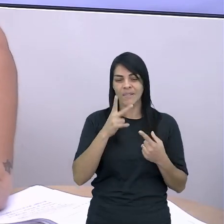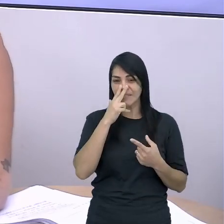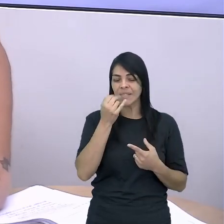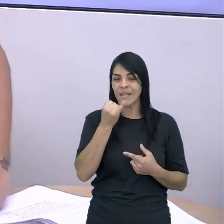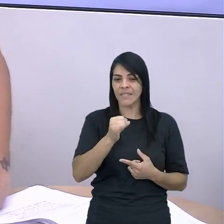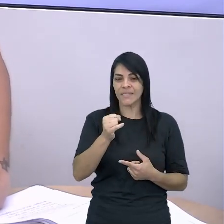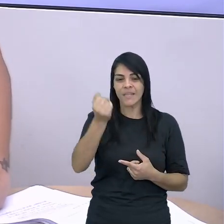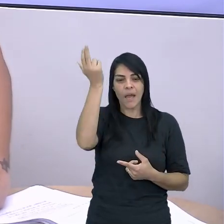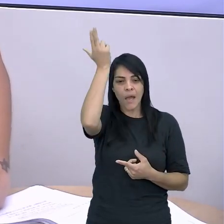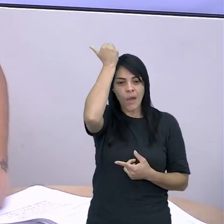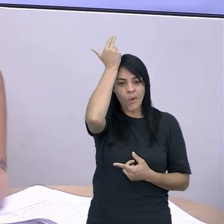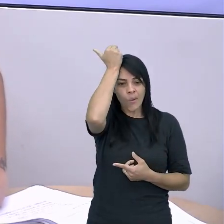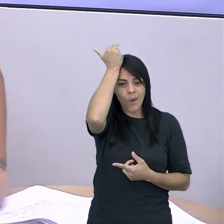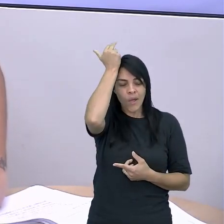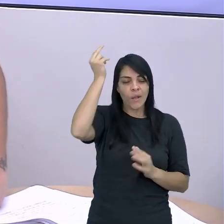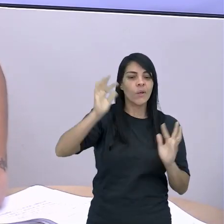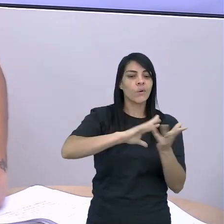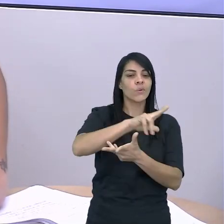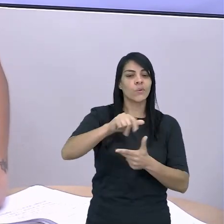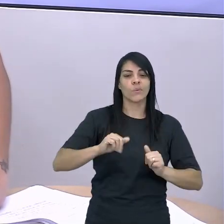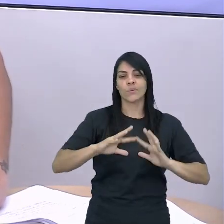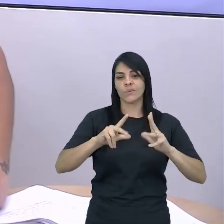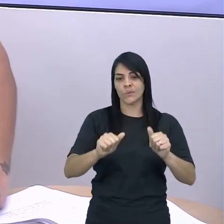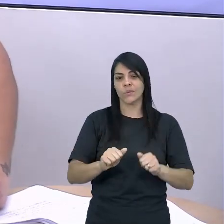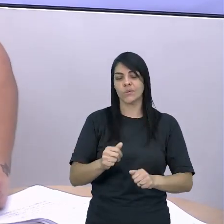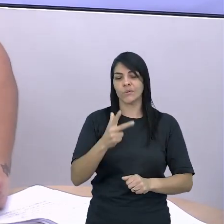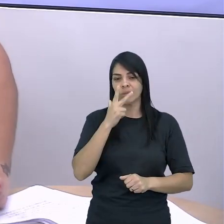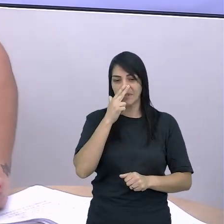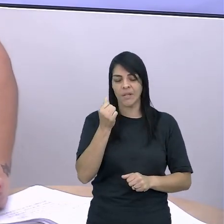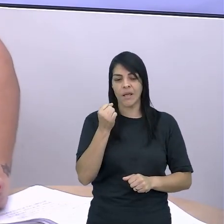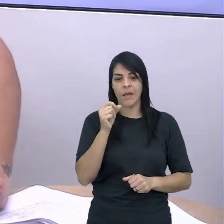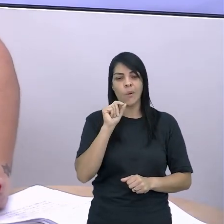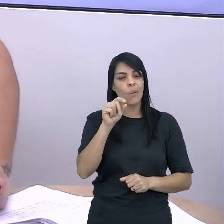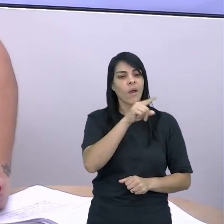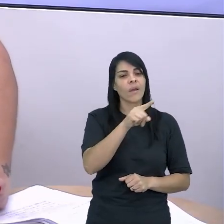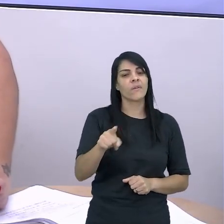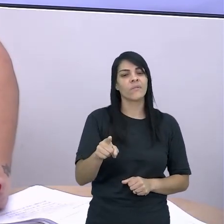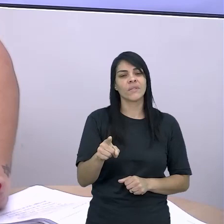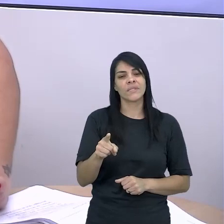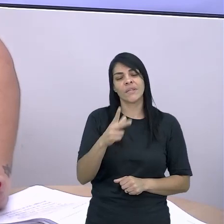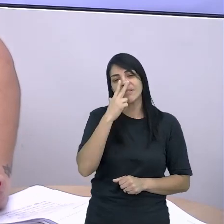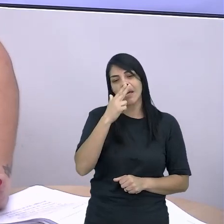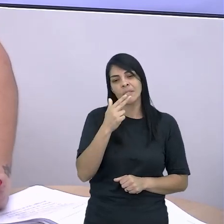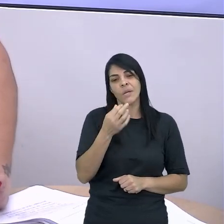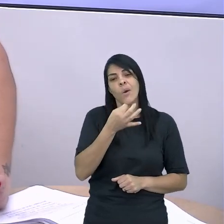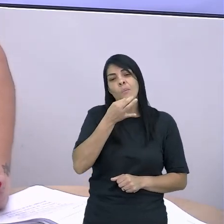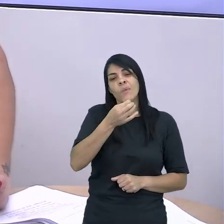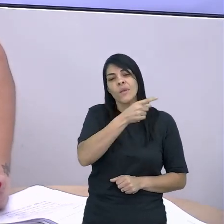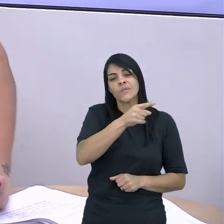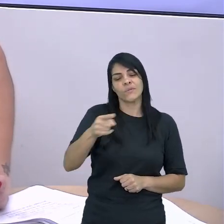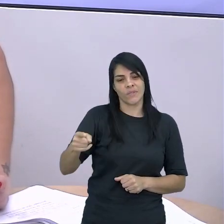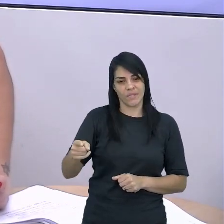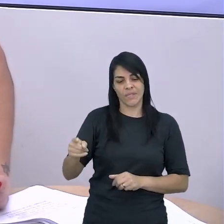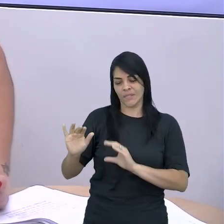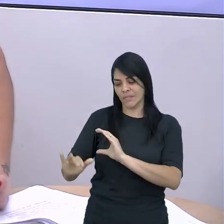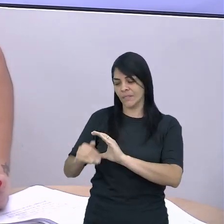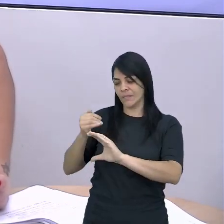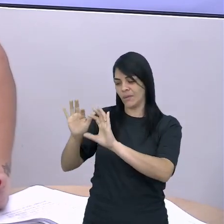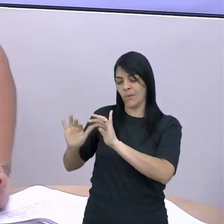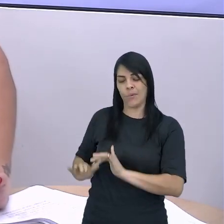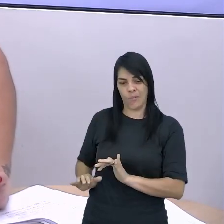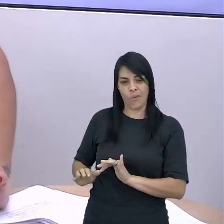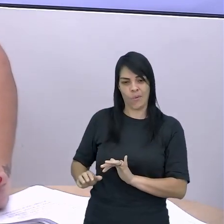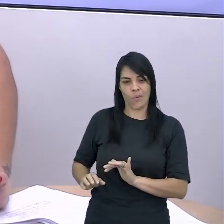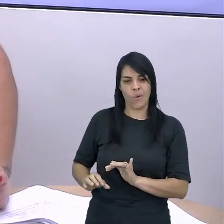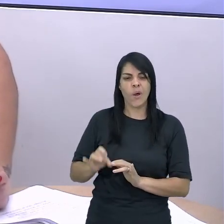mundo inteiro? E aí, o que vocês acham? Enquanto a gente vai debatendo aqui, coloca lá no chat, o que vocês acham? É